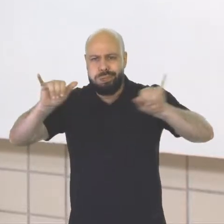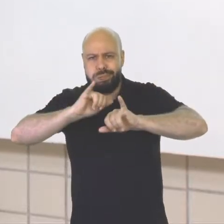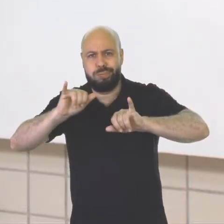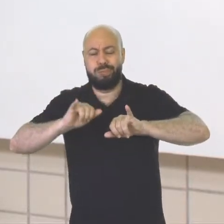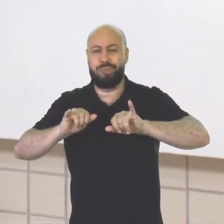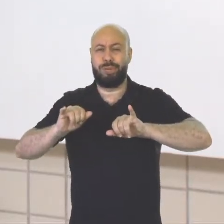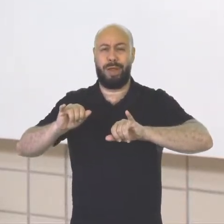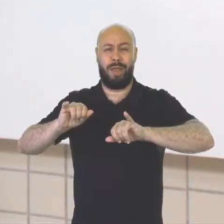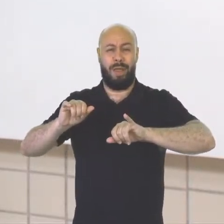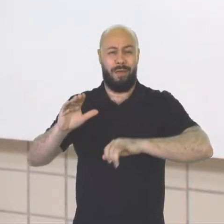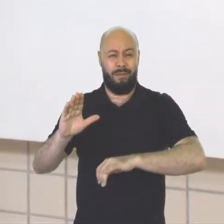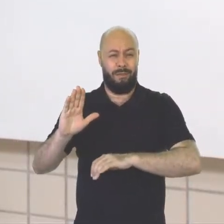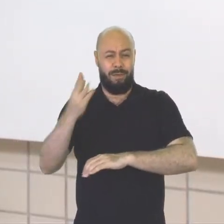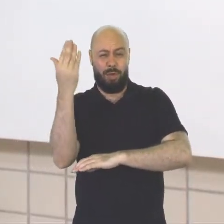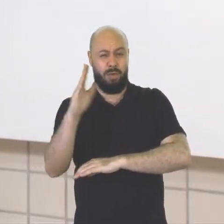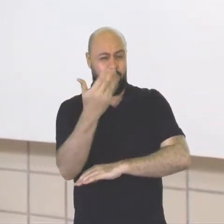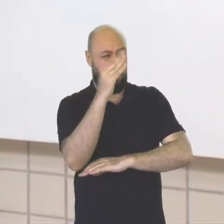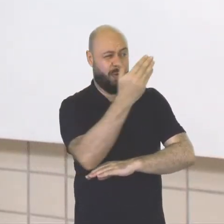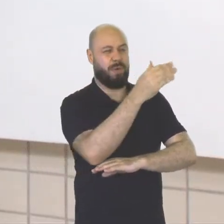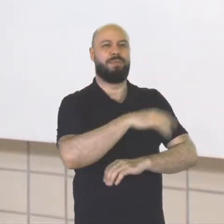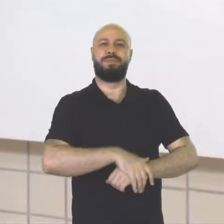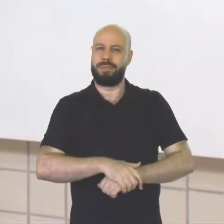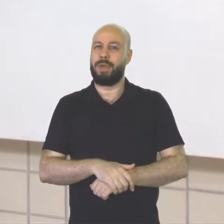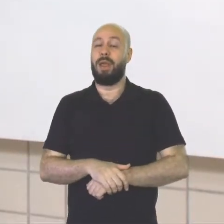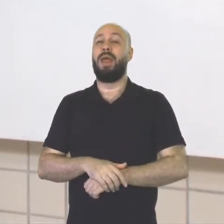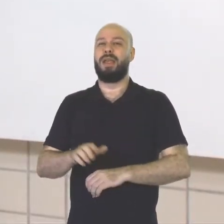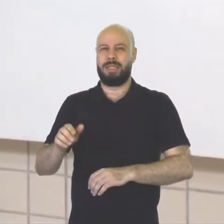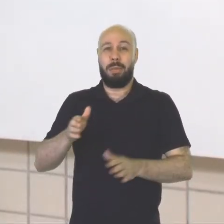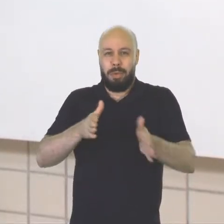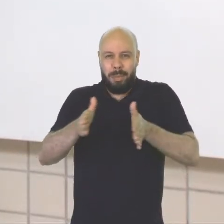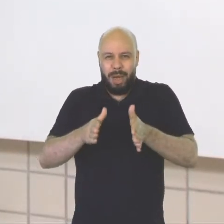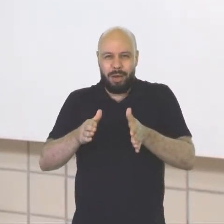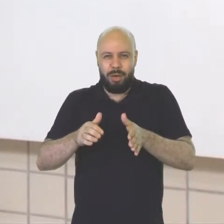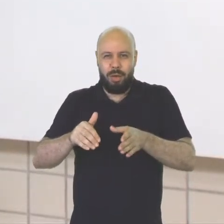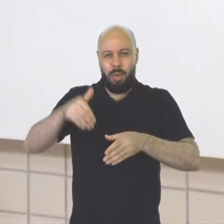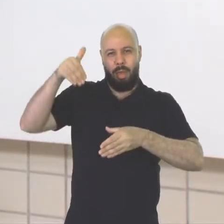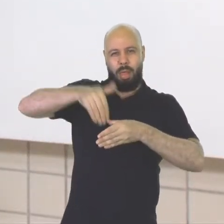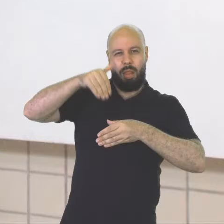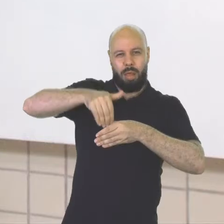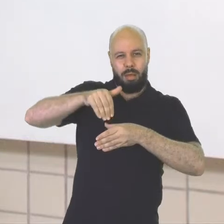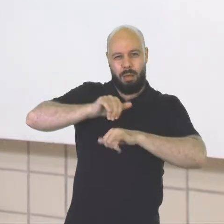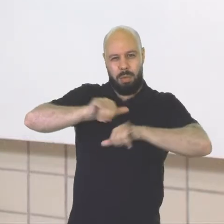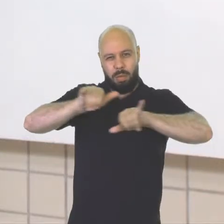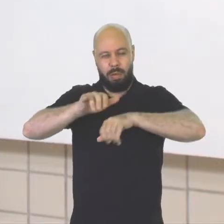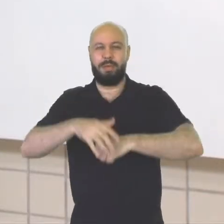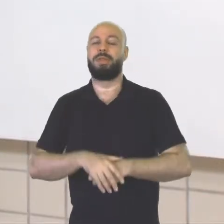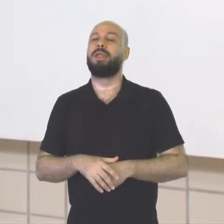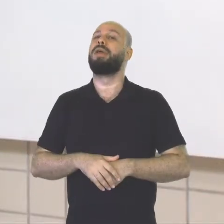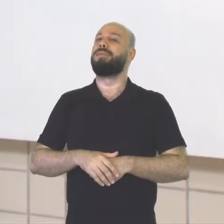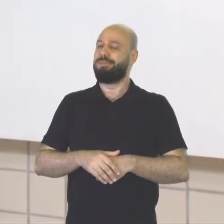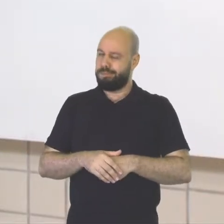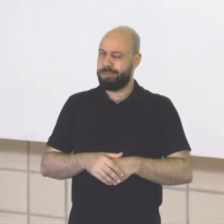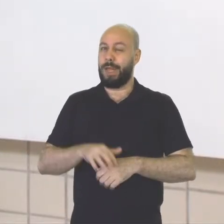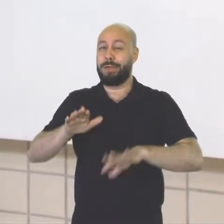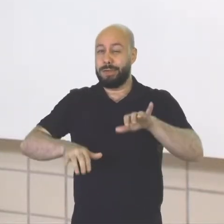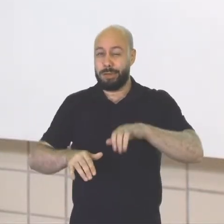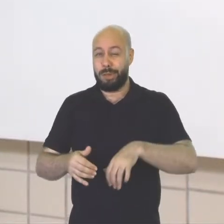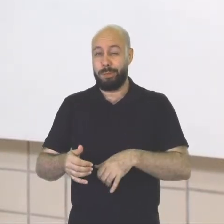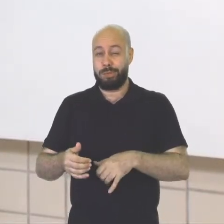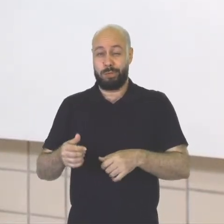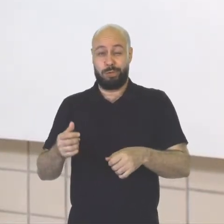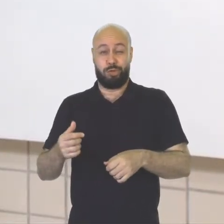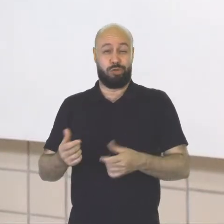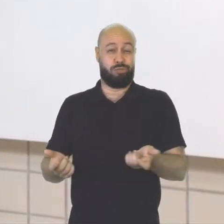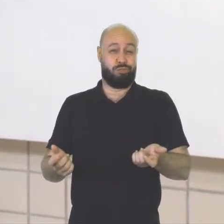desde o ano passado tem se falado tanto, principalmente em períodos eleitorais, né? As fake news são disparadas para poder ganhar vantagem sobre um ou